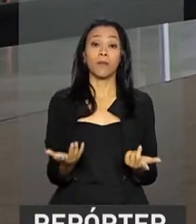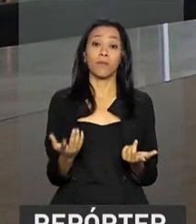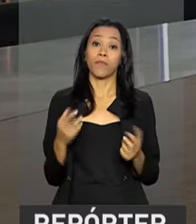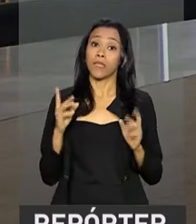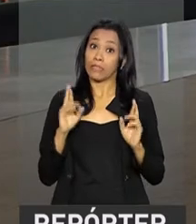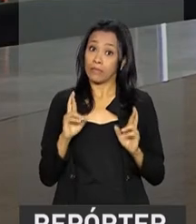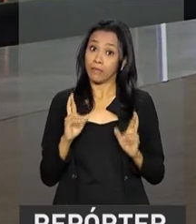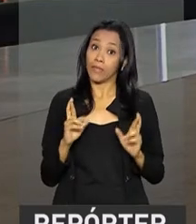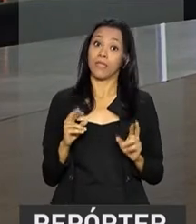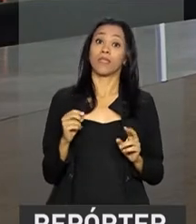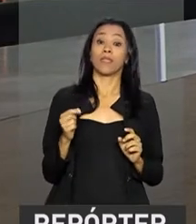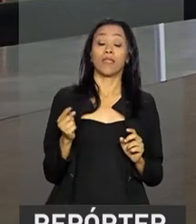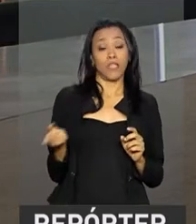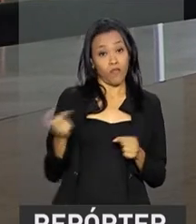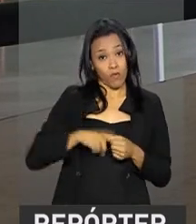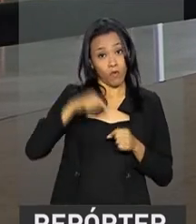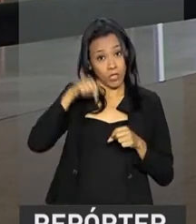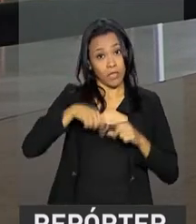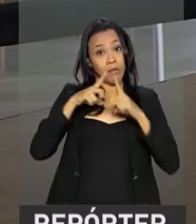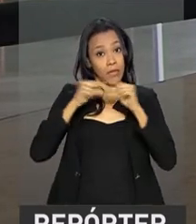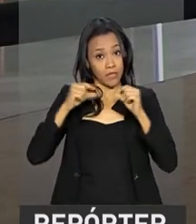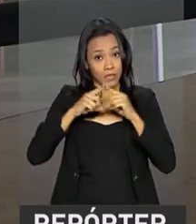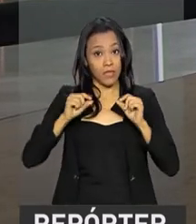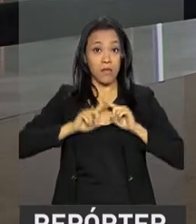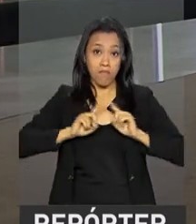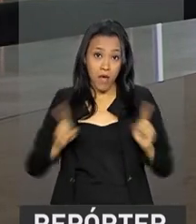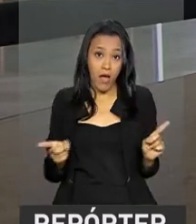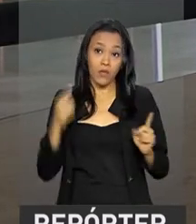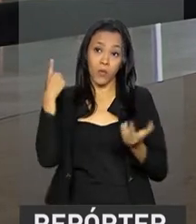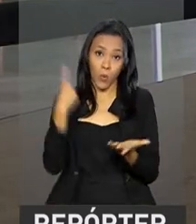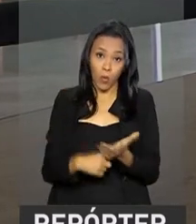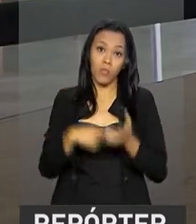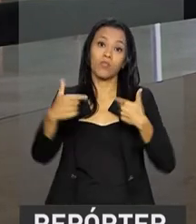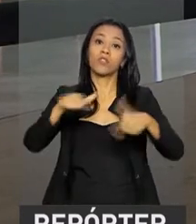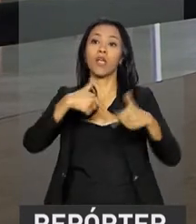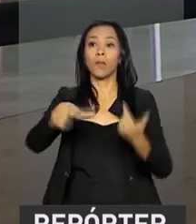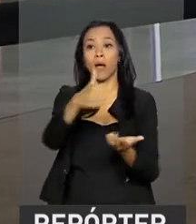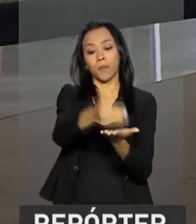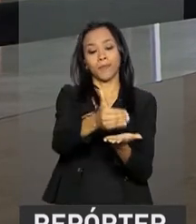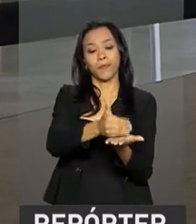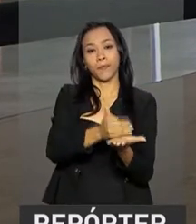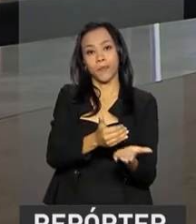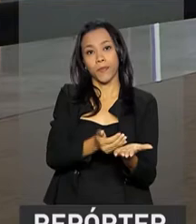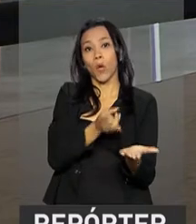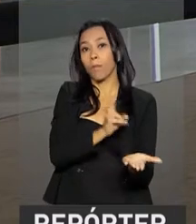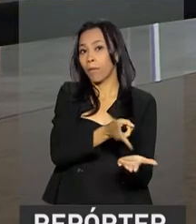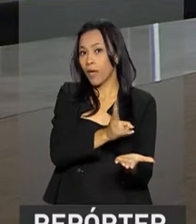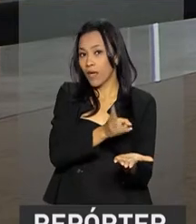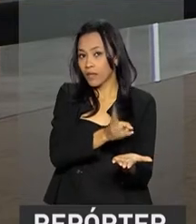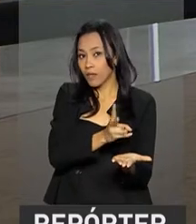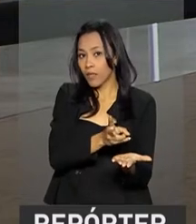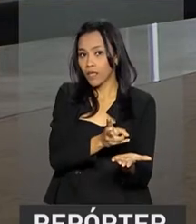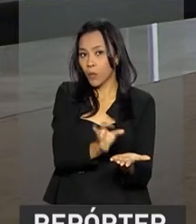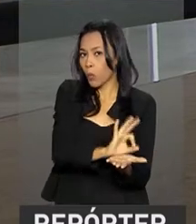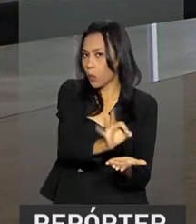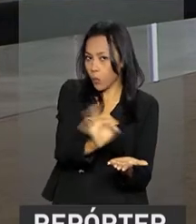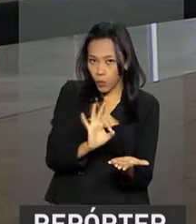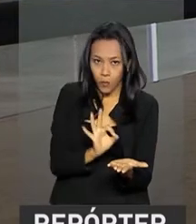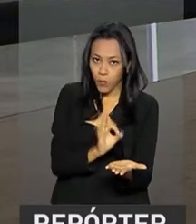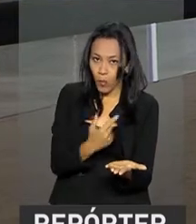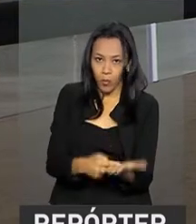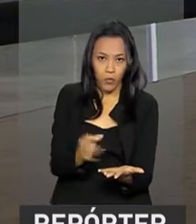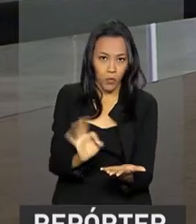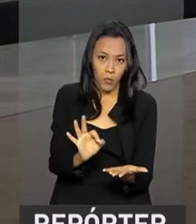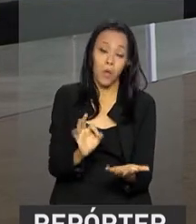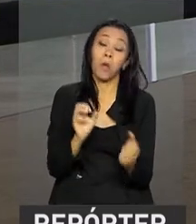retorne aqui para brasília mas a agenda de compromissos permanece ainda em aberto há alguma